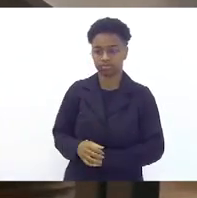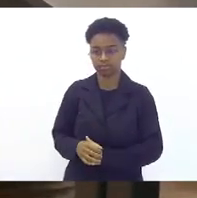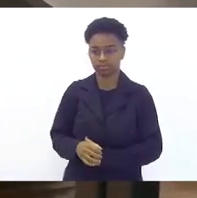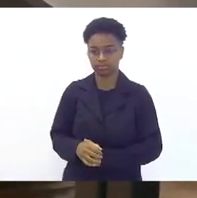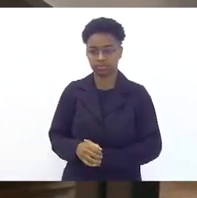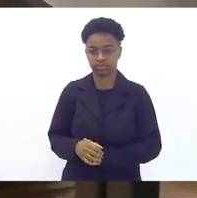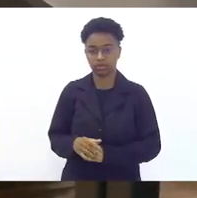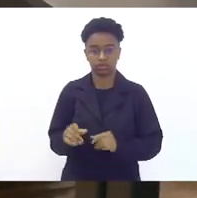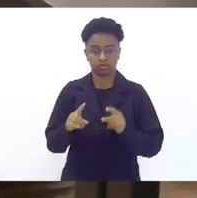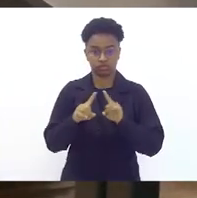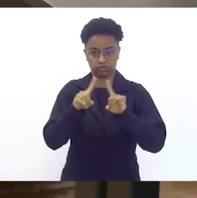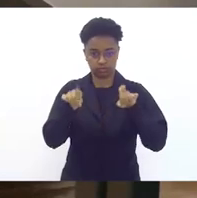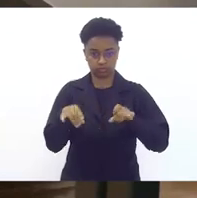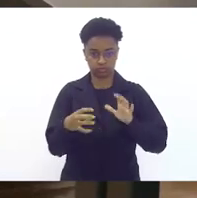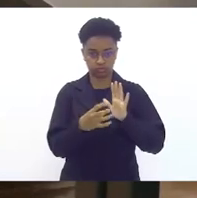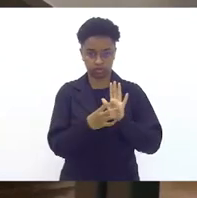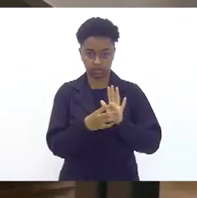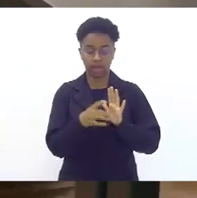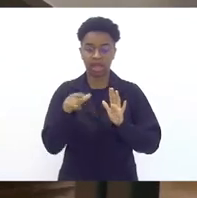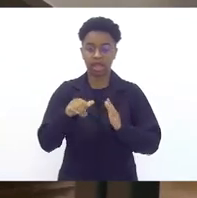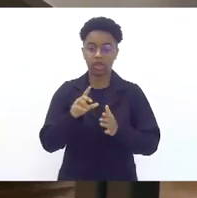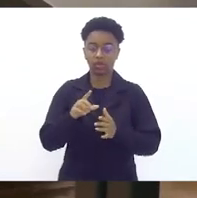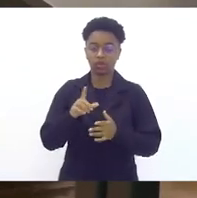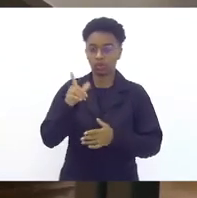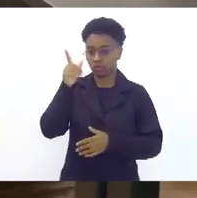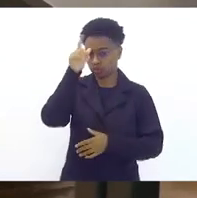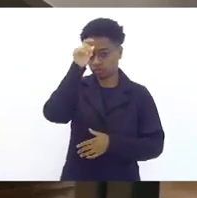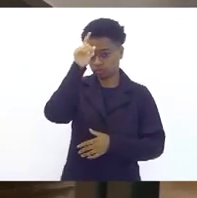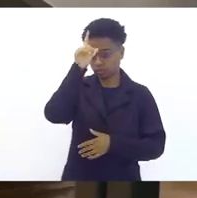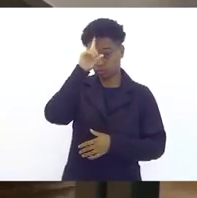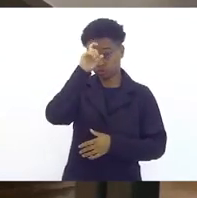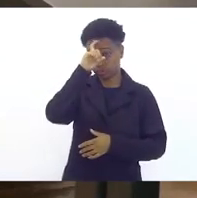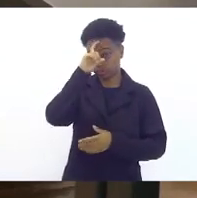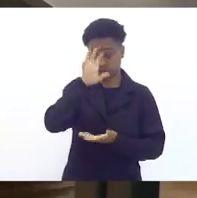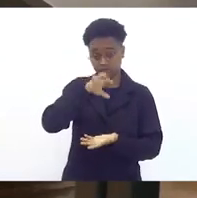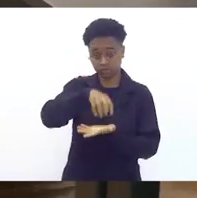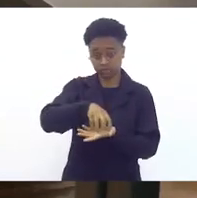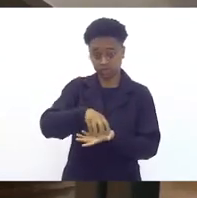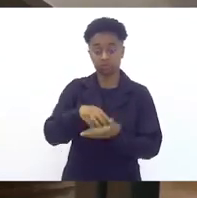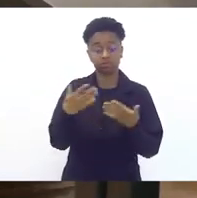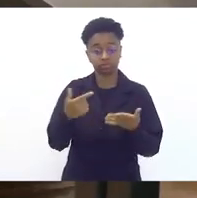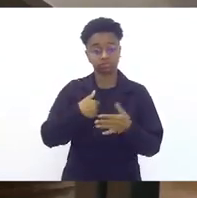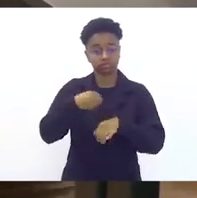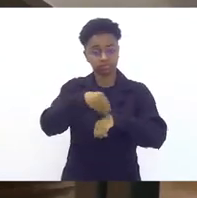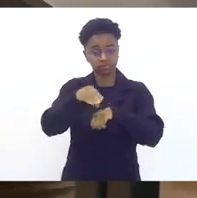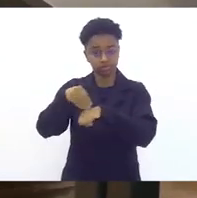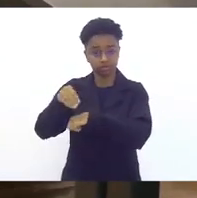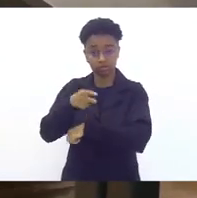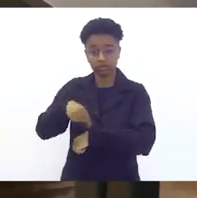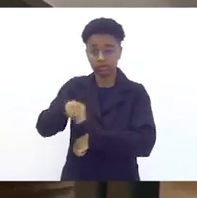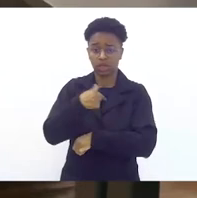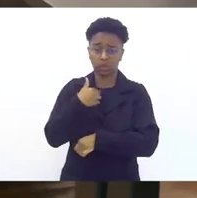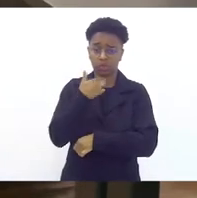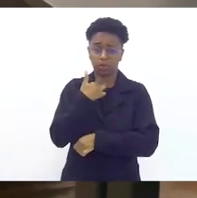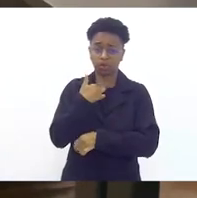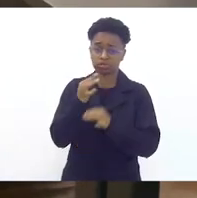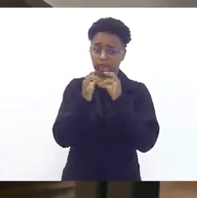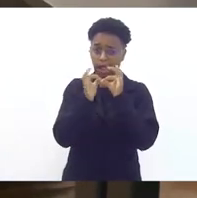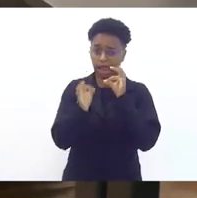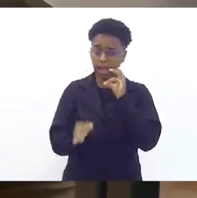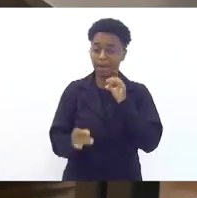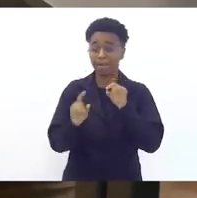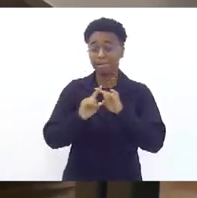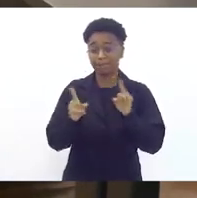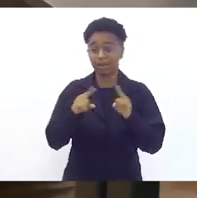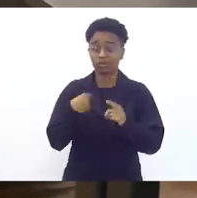de servidores, né, que era o Hospital Central do IASERJ. É só isso que eu quero trazer para vocês, porque eu não posso falar muito, mas, ó,